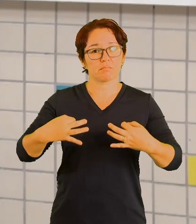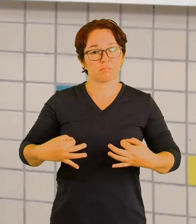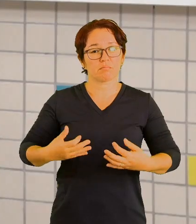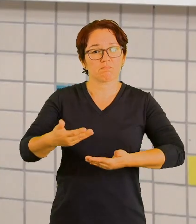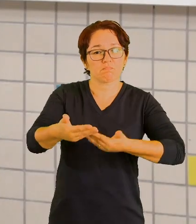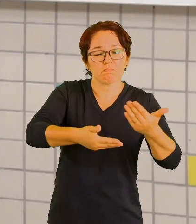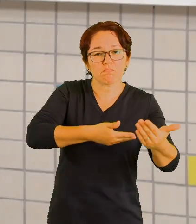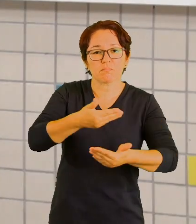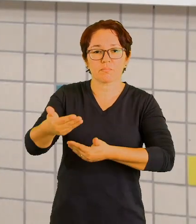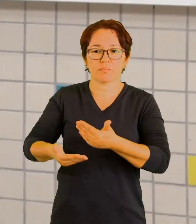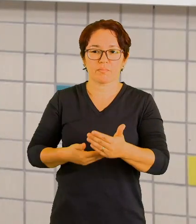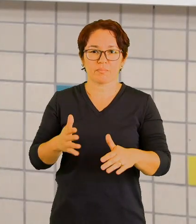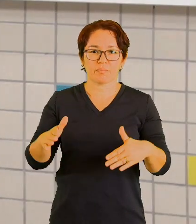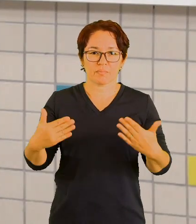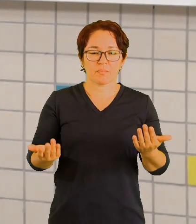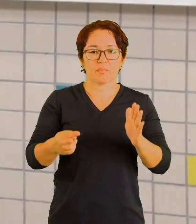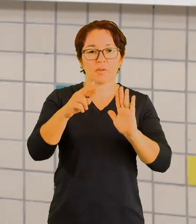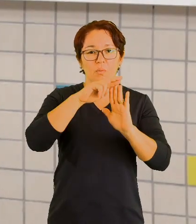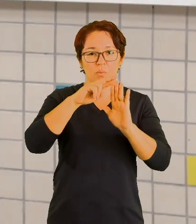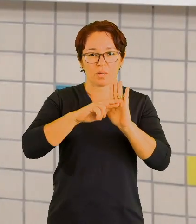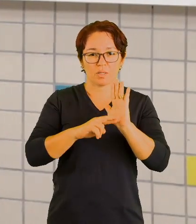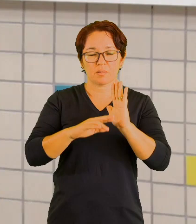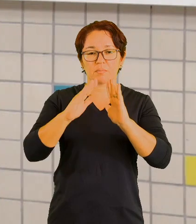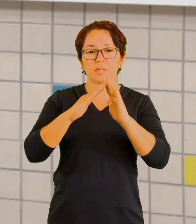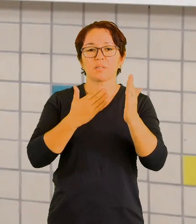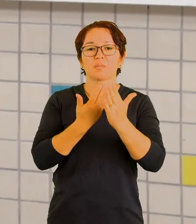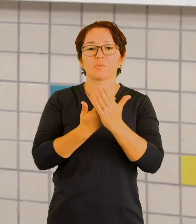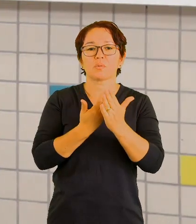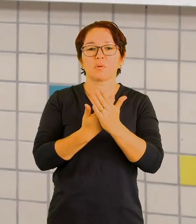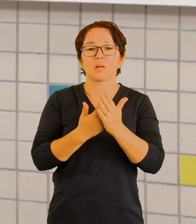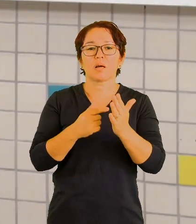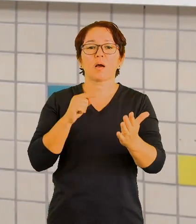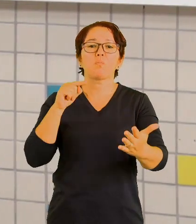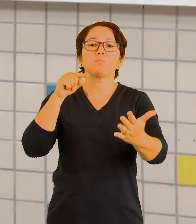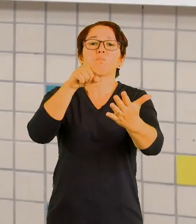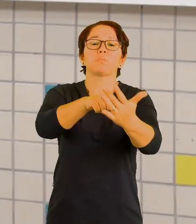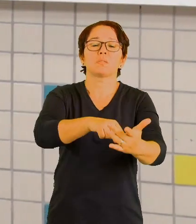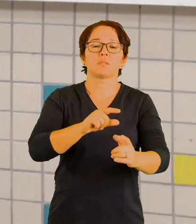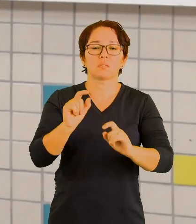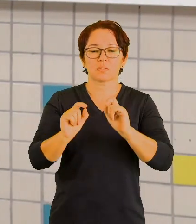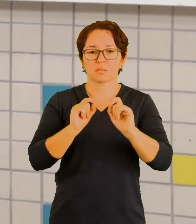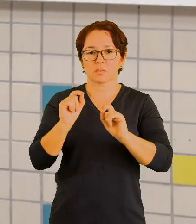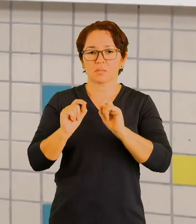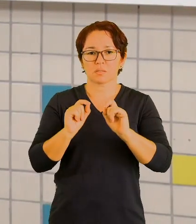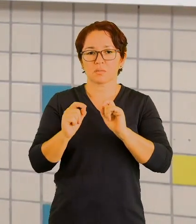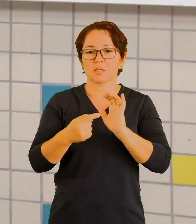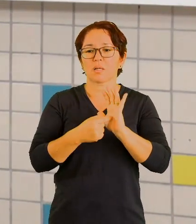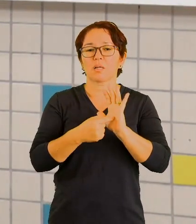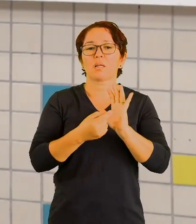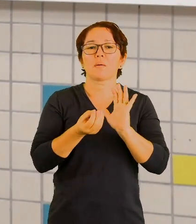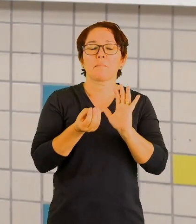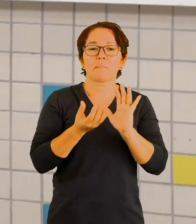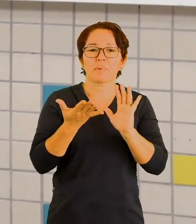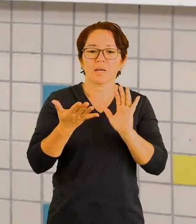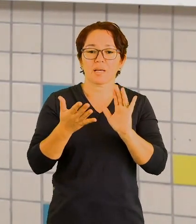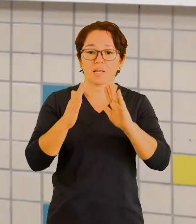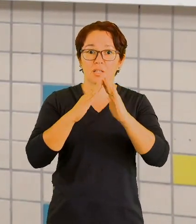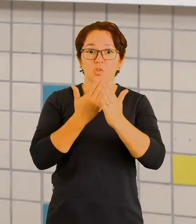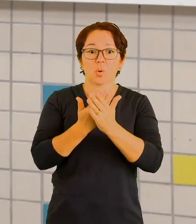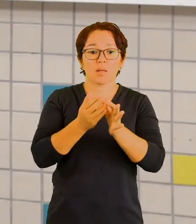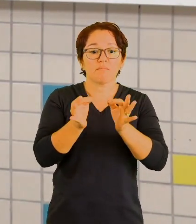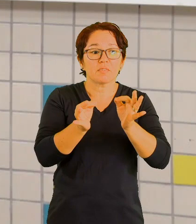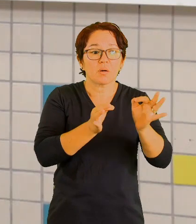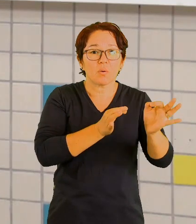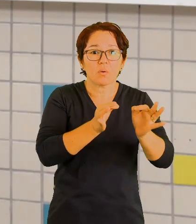Ou seja, o regimento escolar, ele tem a função de organizar o ambiente